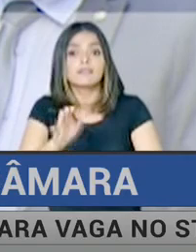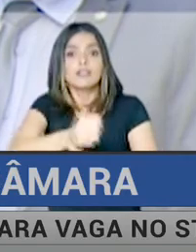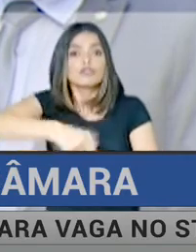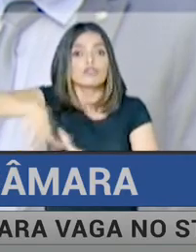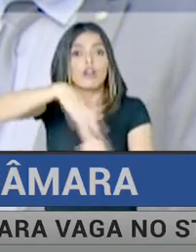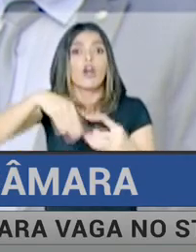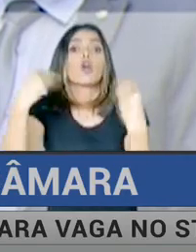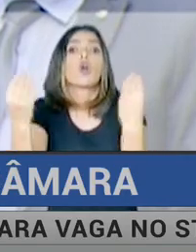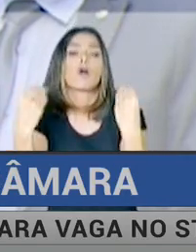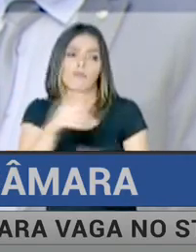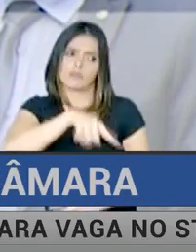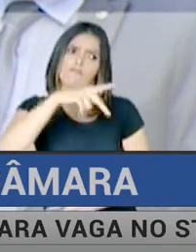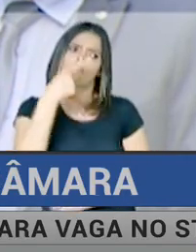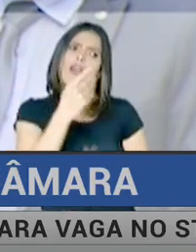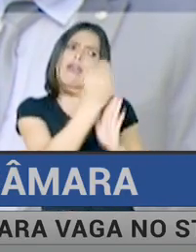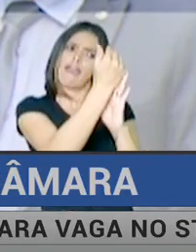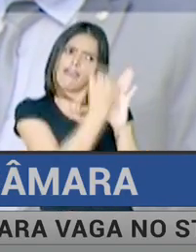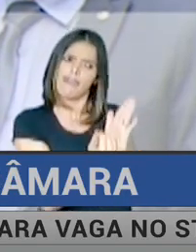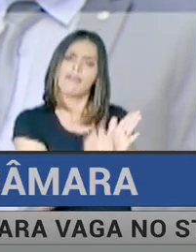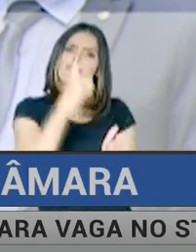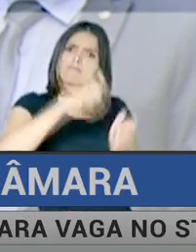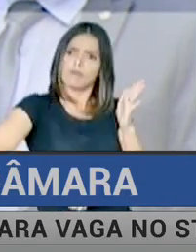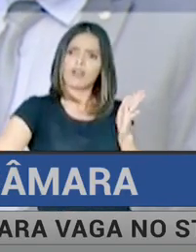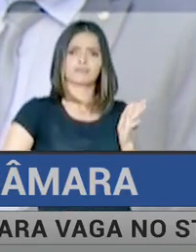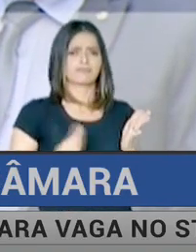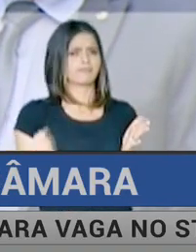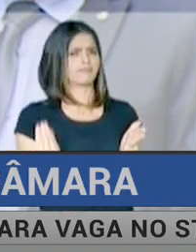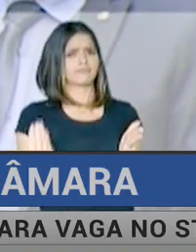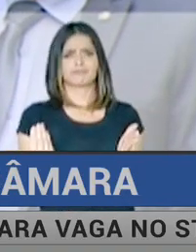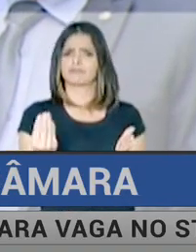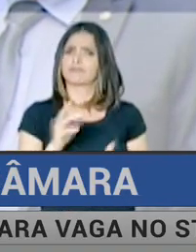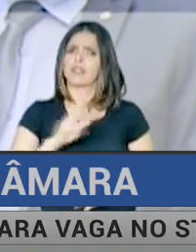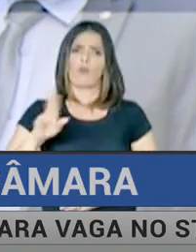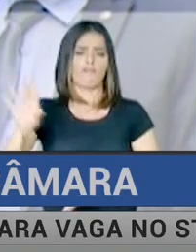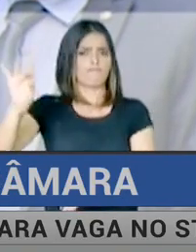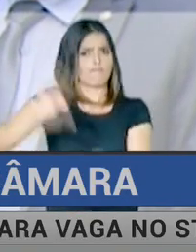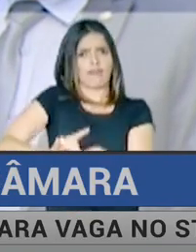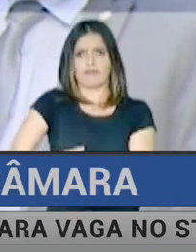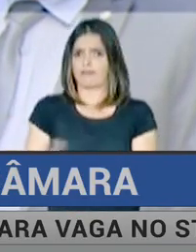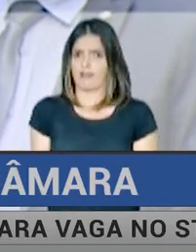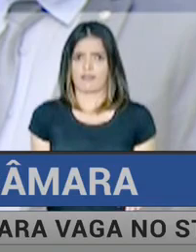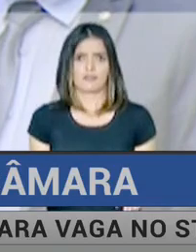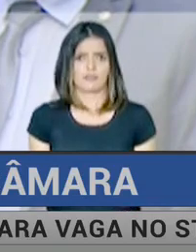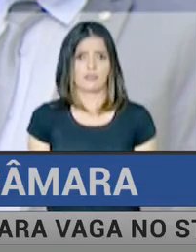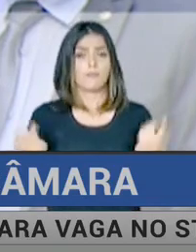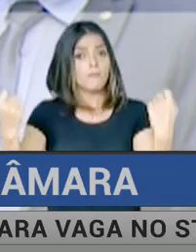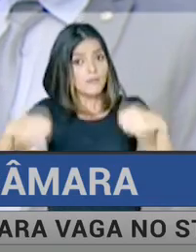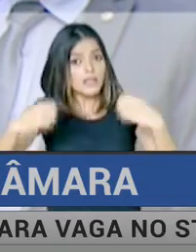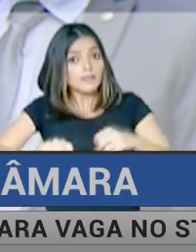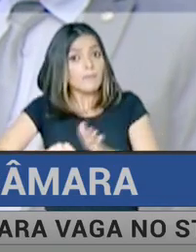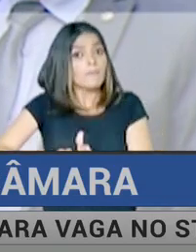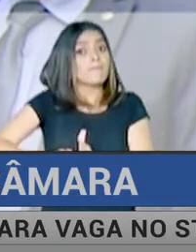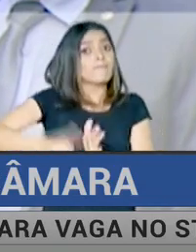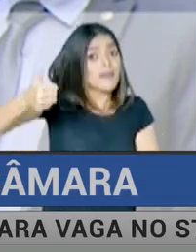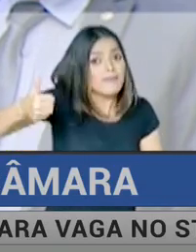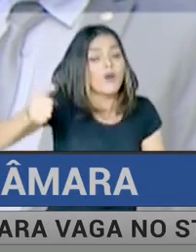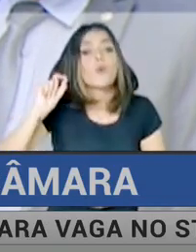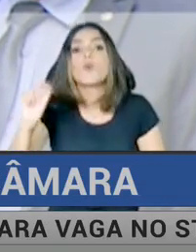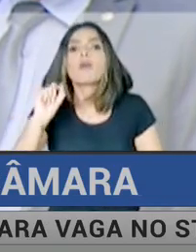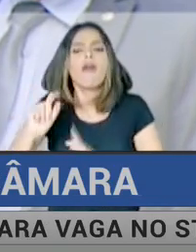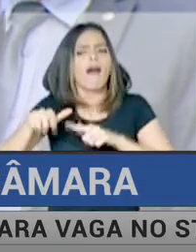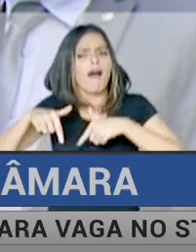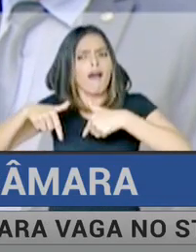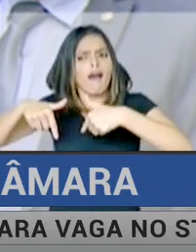Então, quem fala em reduzir impostos hoje não está falando a verdade. Nós temos que primeiro enfrentar